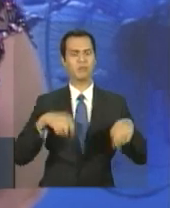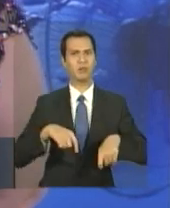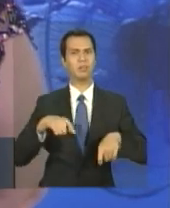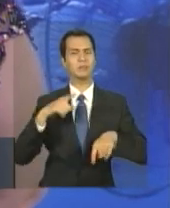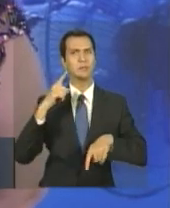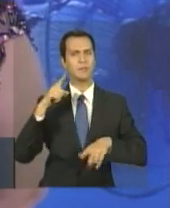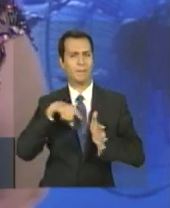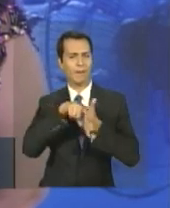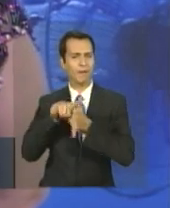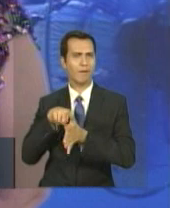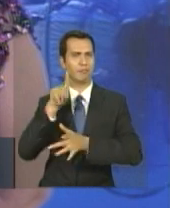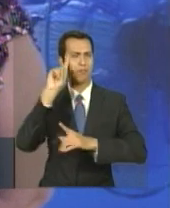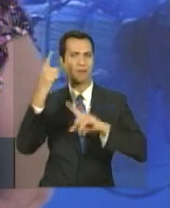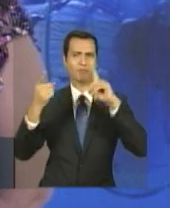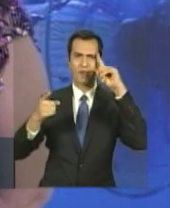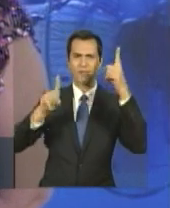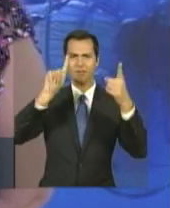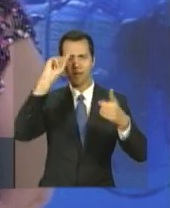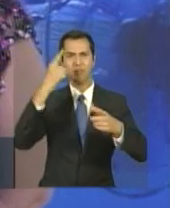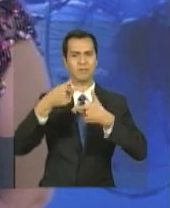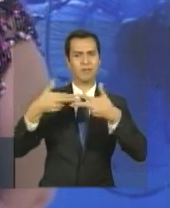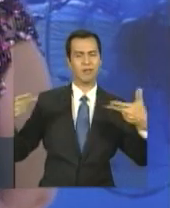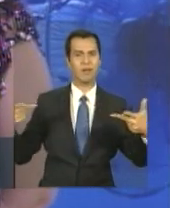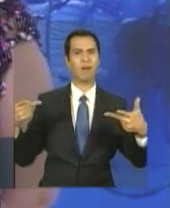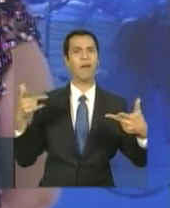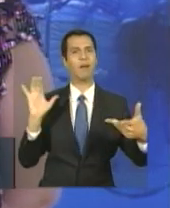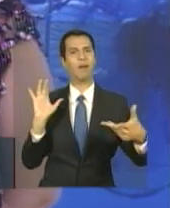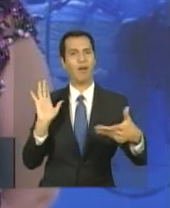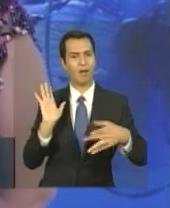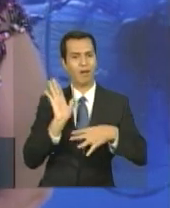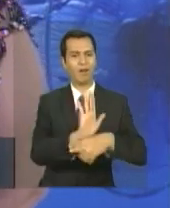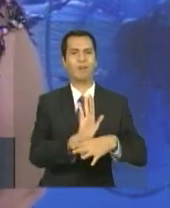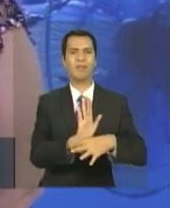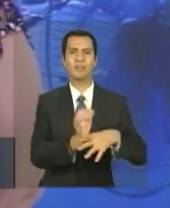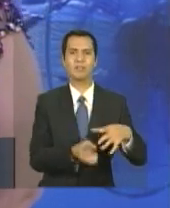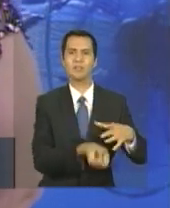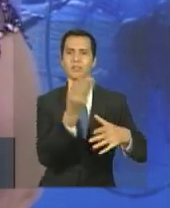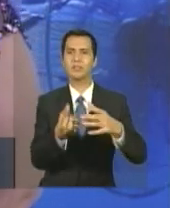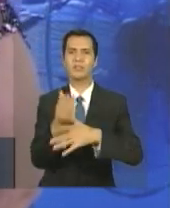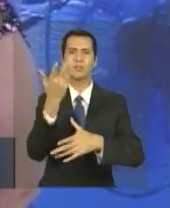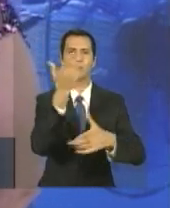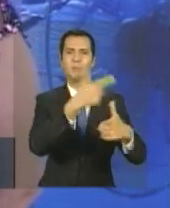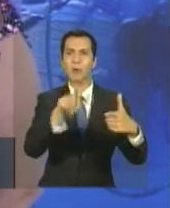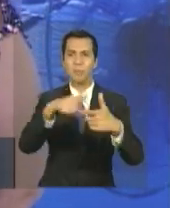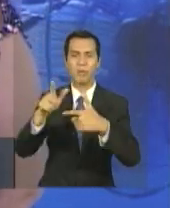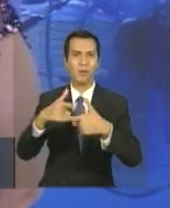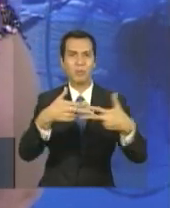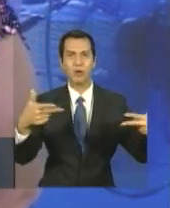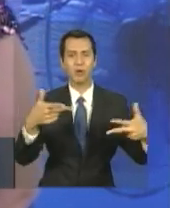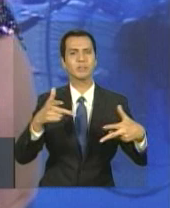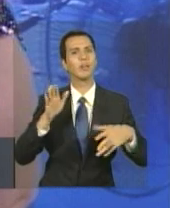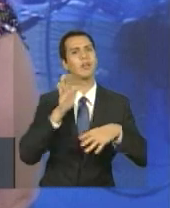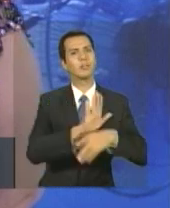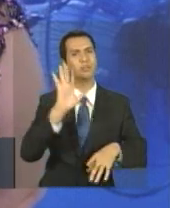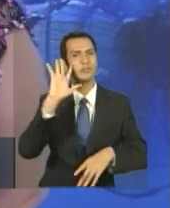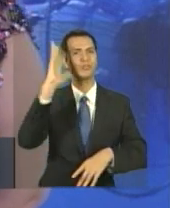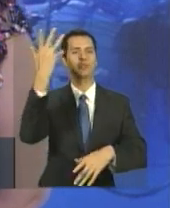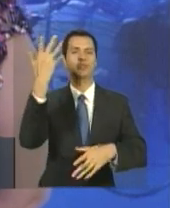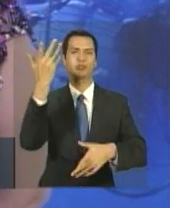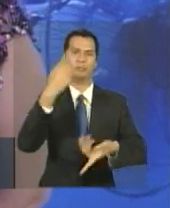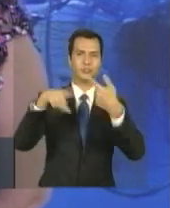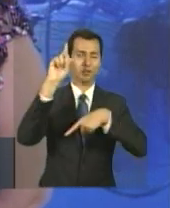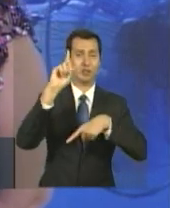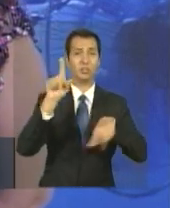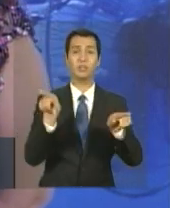conhecimentos capazes de confrontar os difíceis problemas que nos acercam. Dentre eles está a superação